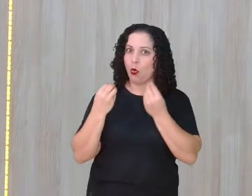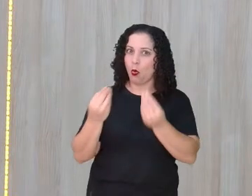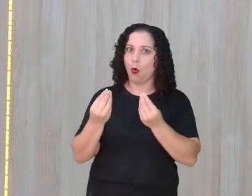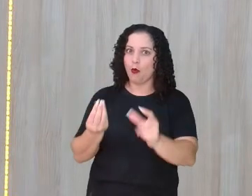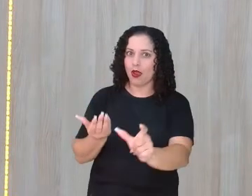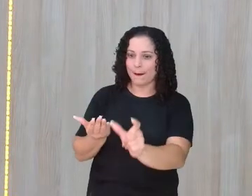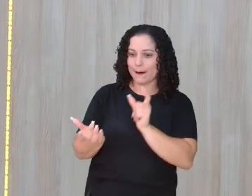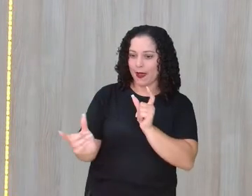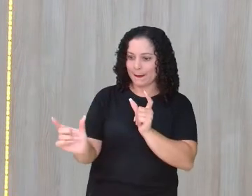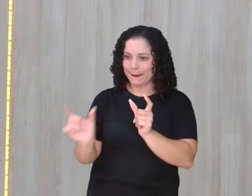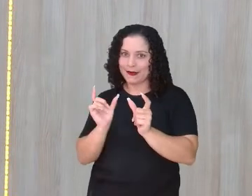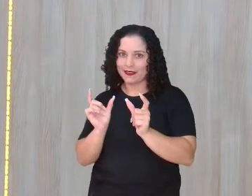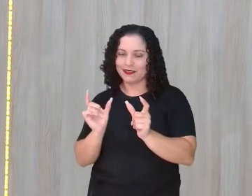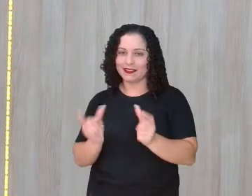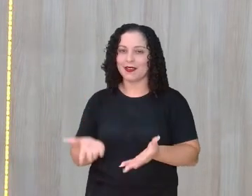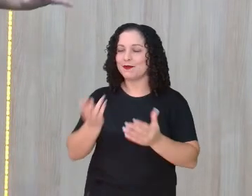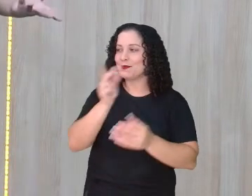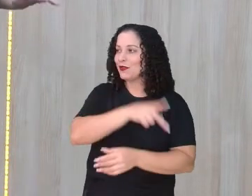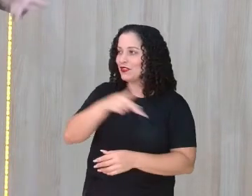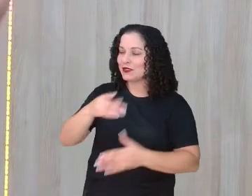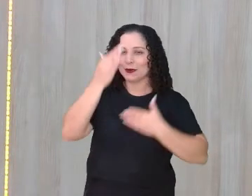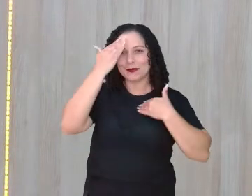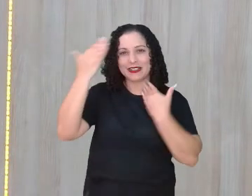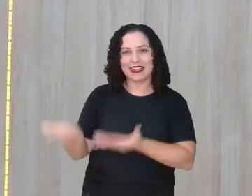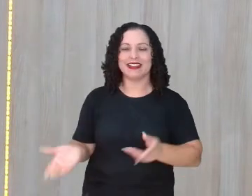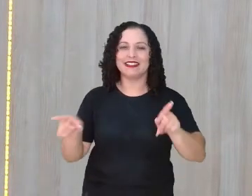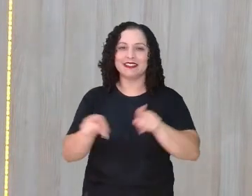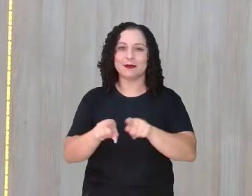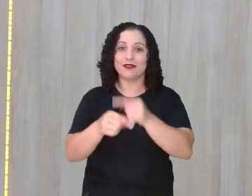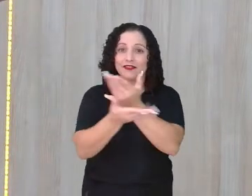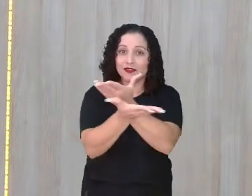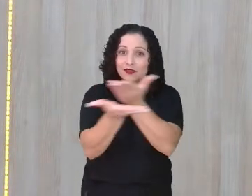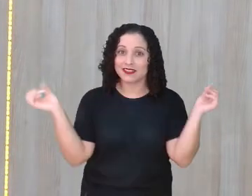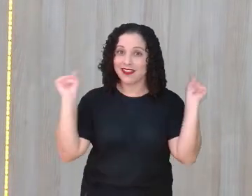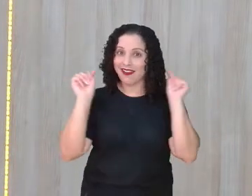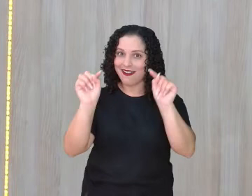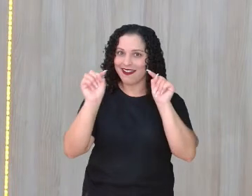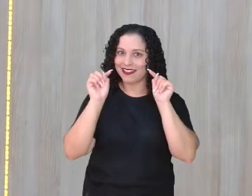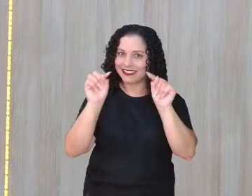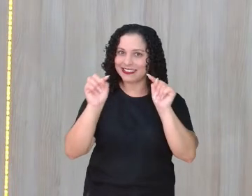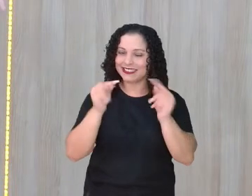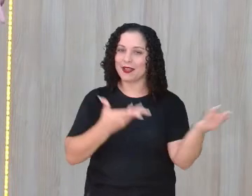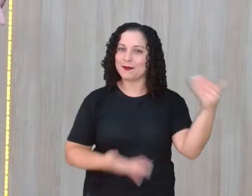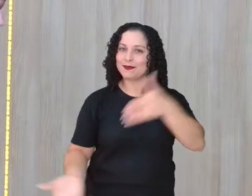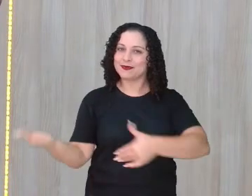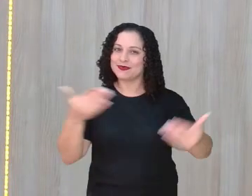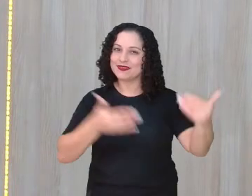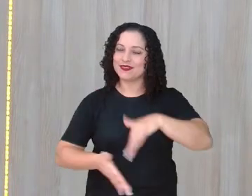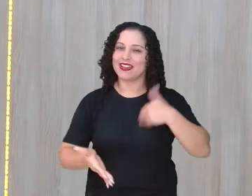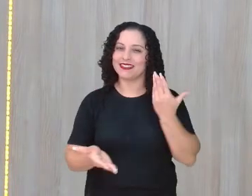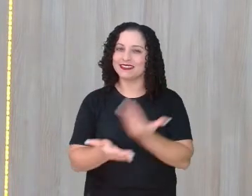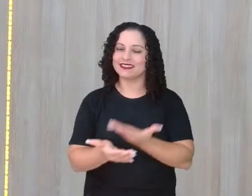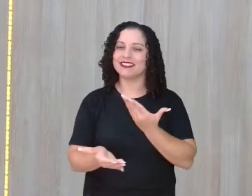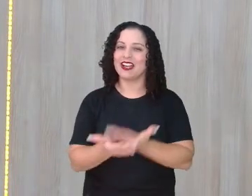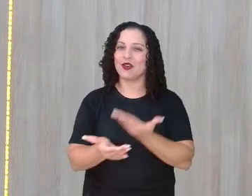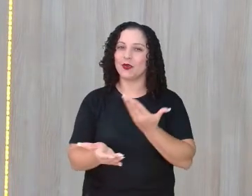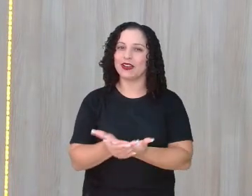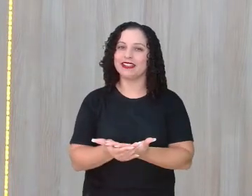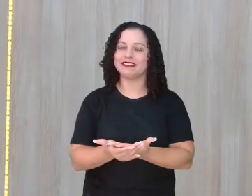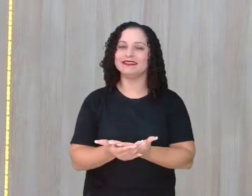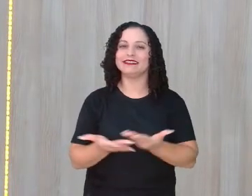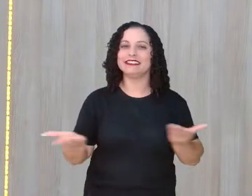gente, certo? Então, professora, mais uma vez, obrigada. Obrigada a você que está aí, que está participando da nossa aula